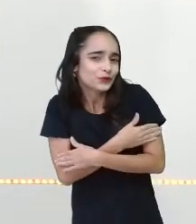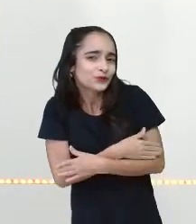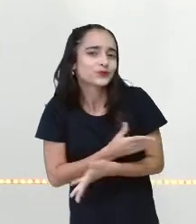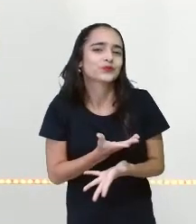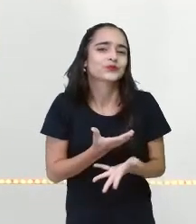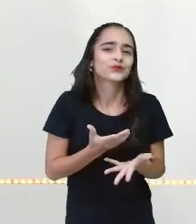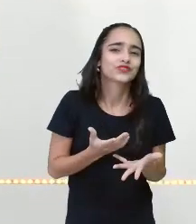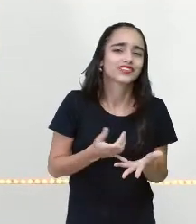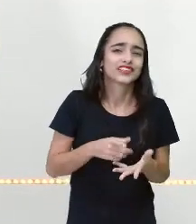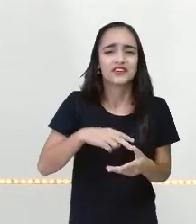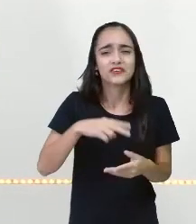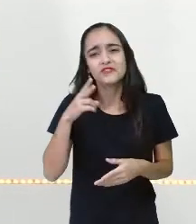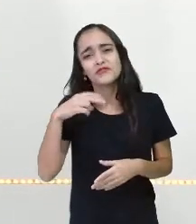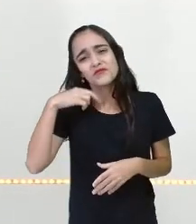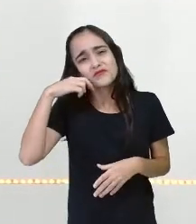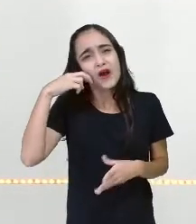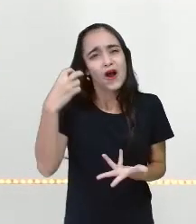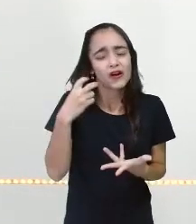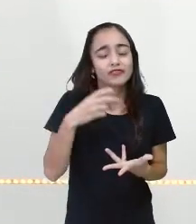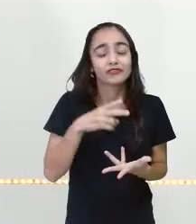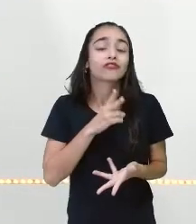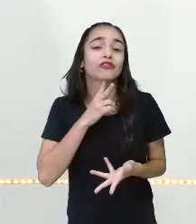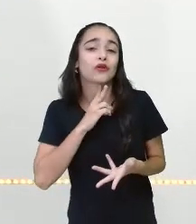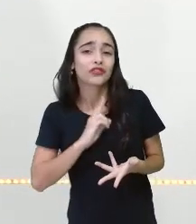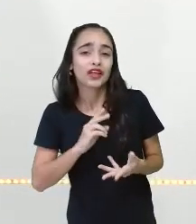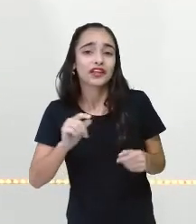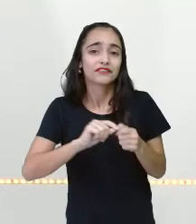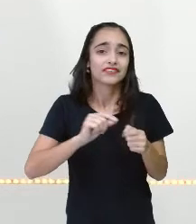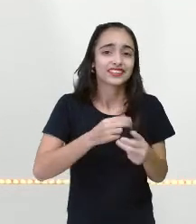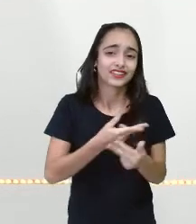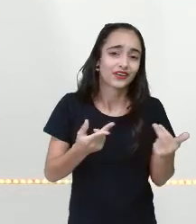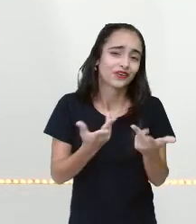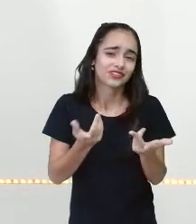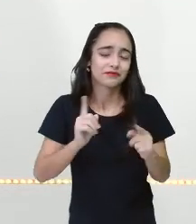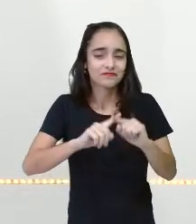Não dá muita vontade de fazer as coisas, mas eu sei que vocês estavam